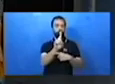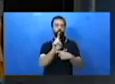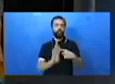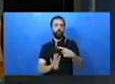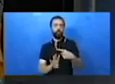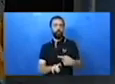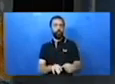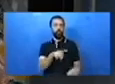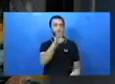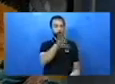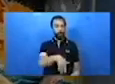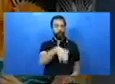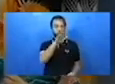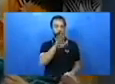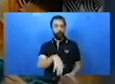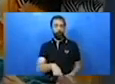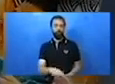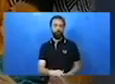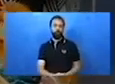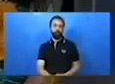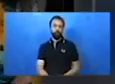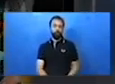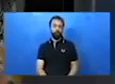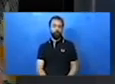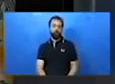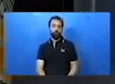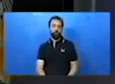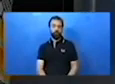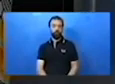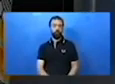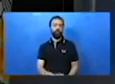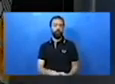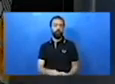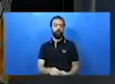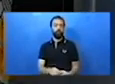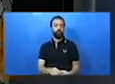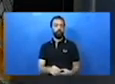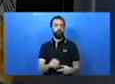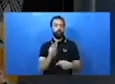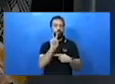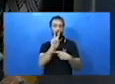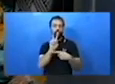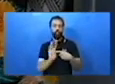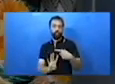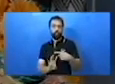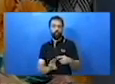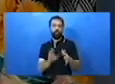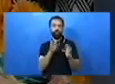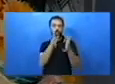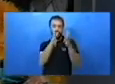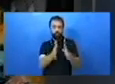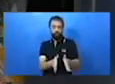indicado aqui em cima. Uma parte. Quantas partes eu vou dividir a letra D? 4